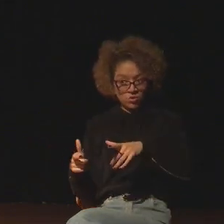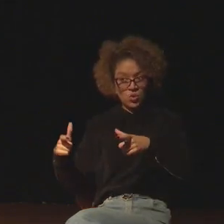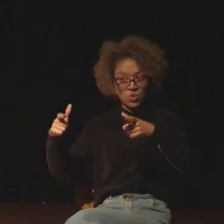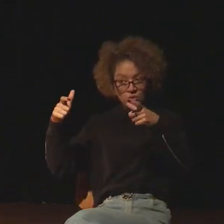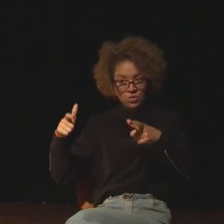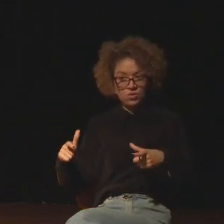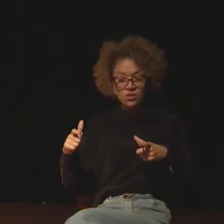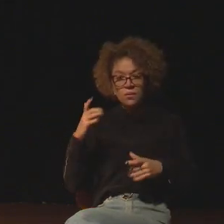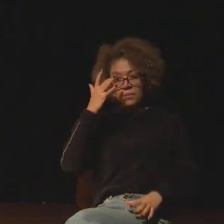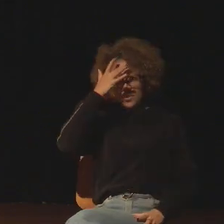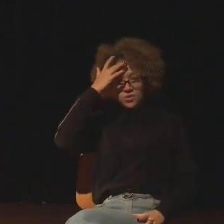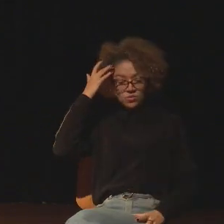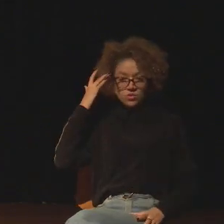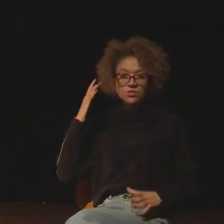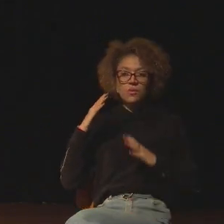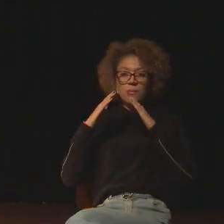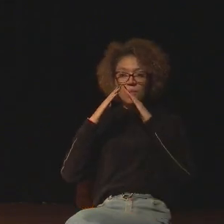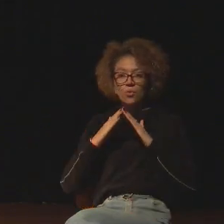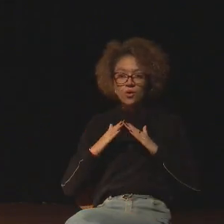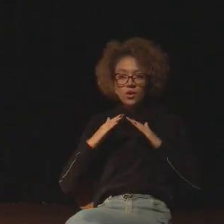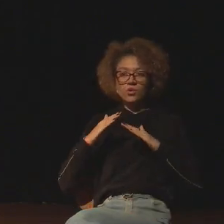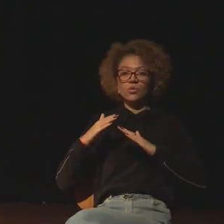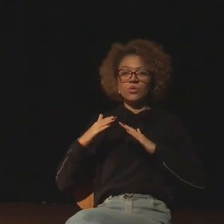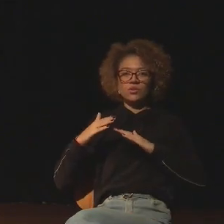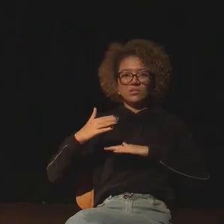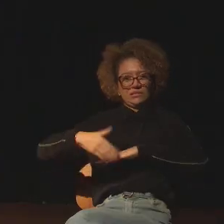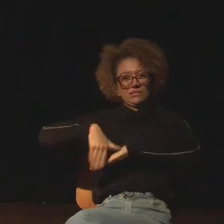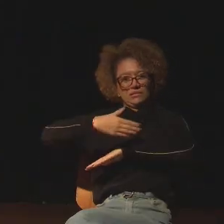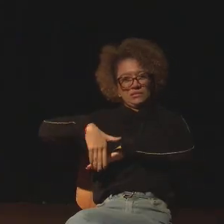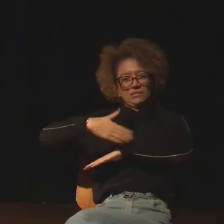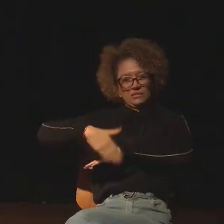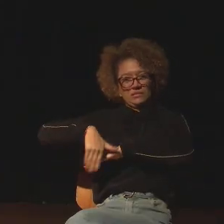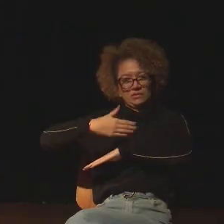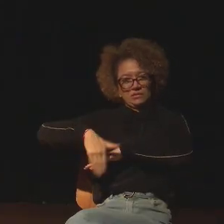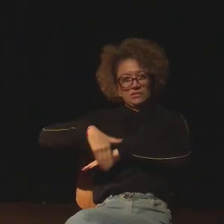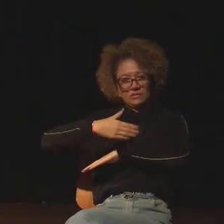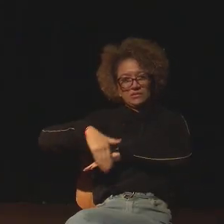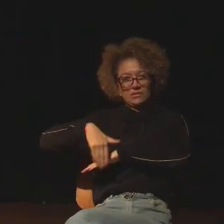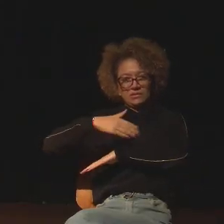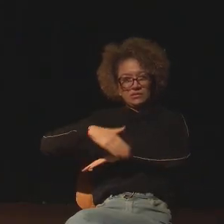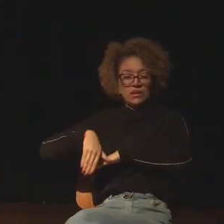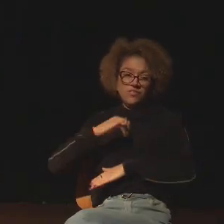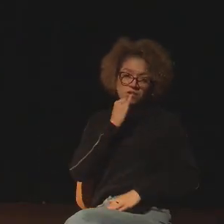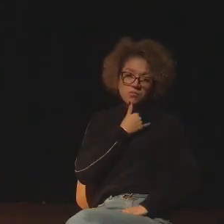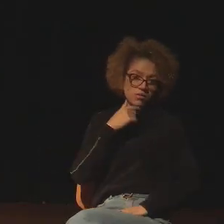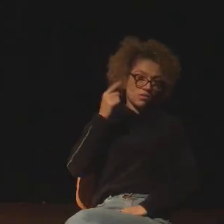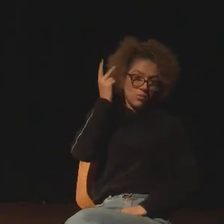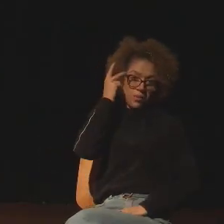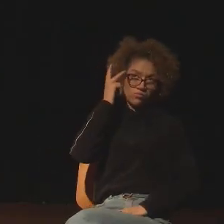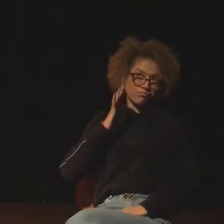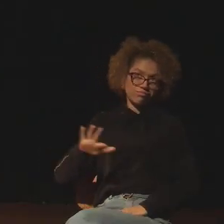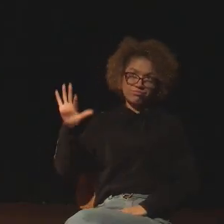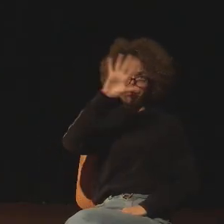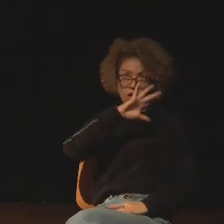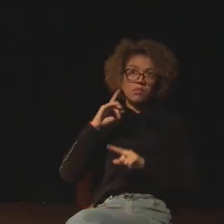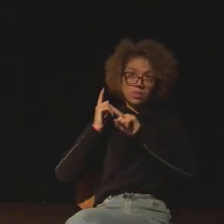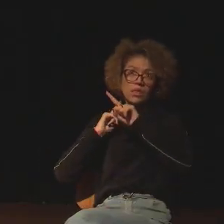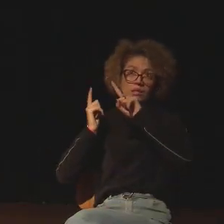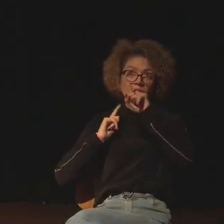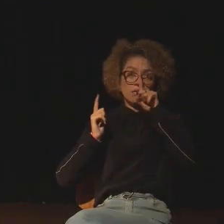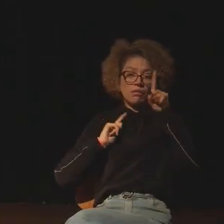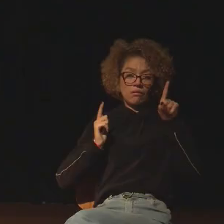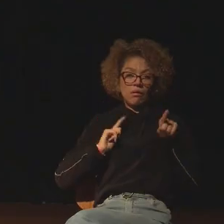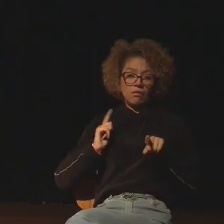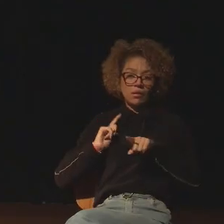porque moradores de rua, e infelizmente esse é um desafio que toda cidade de grande porte como São Paulo tem, enfrenta. A gente vê ali uma série